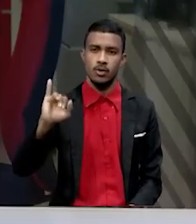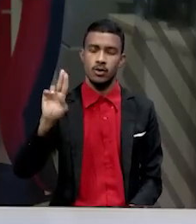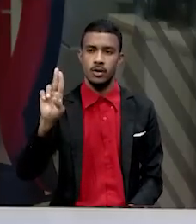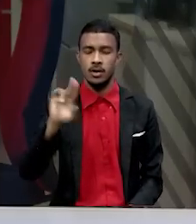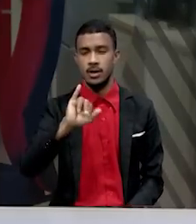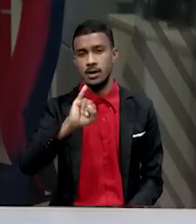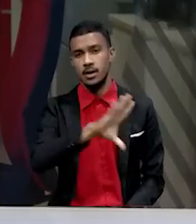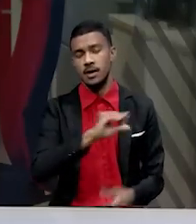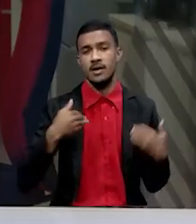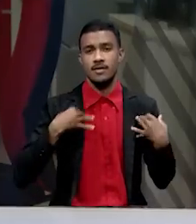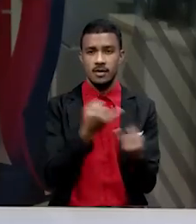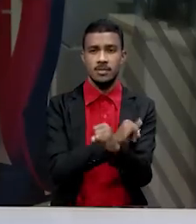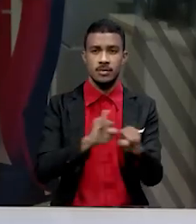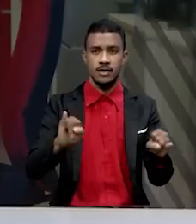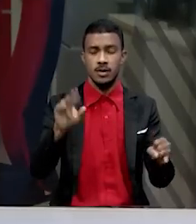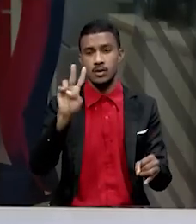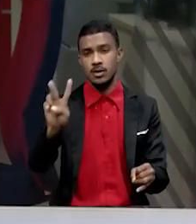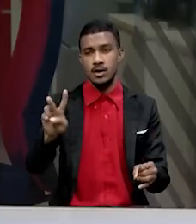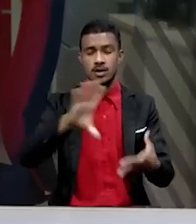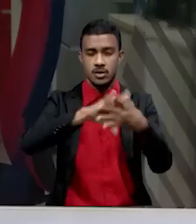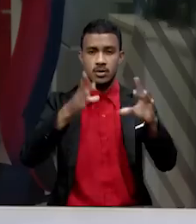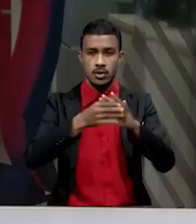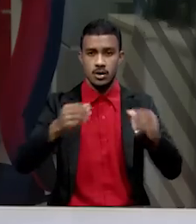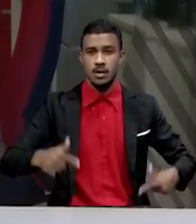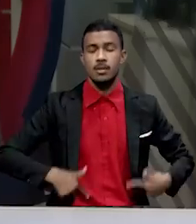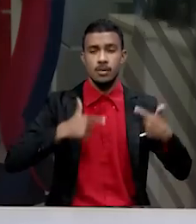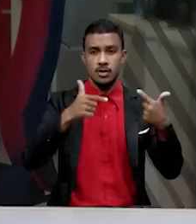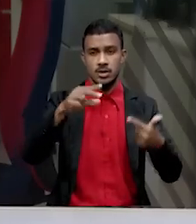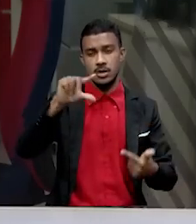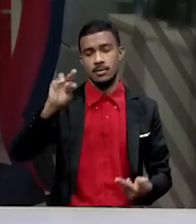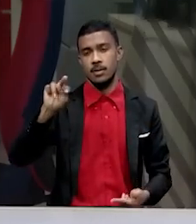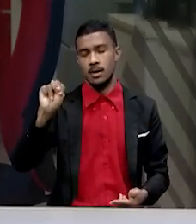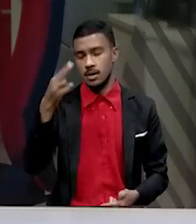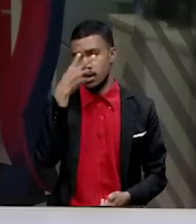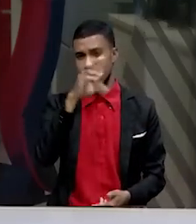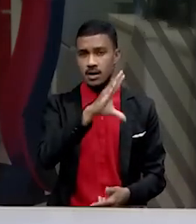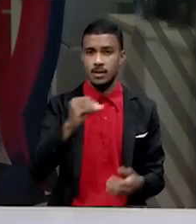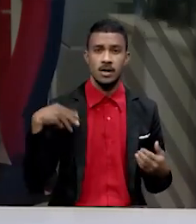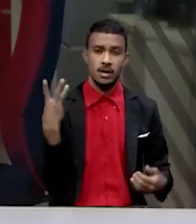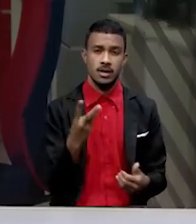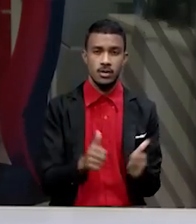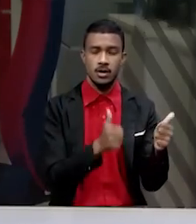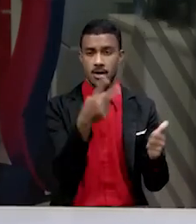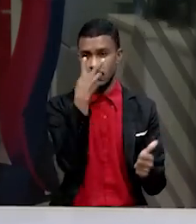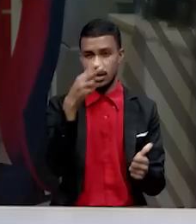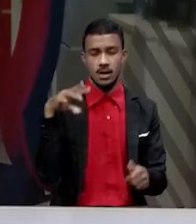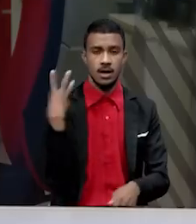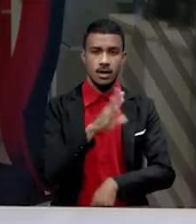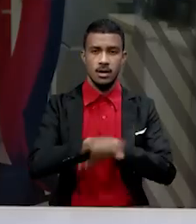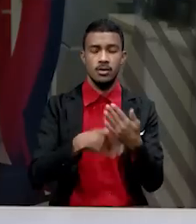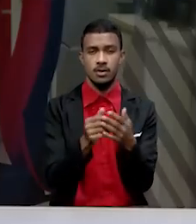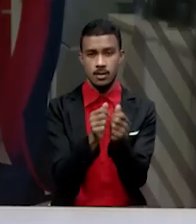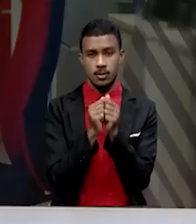libertação nacional na enrua ne histori moris, ne bezie men recolha ona hudi hak tuir ba ita hotu. Tuir mai, ita kompanya